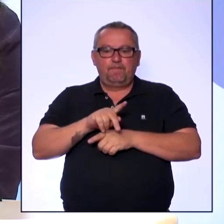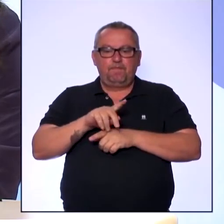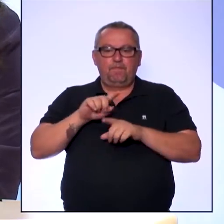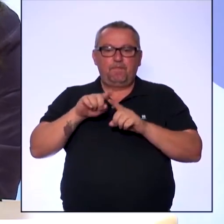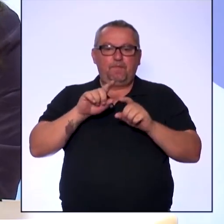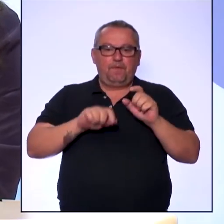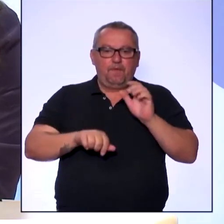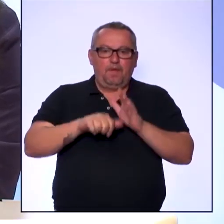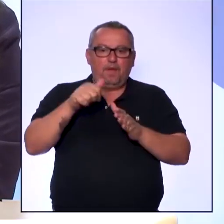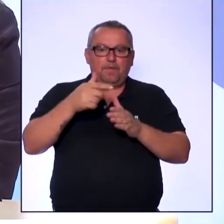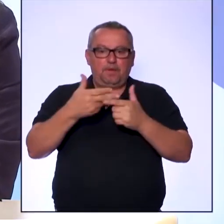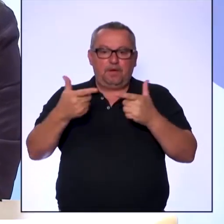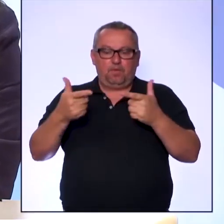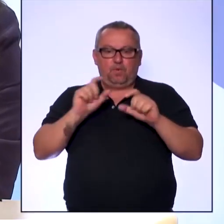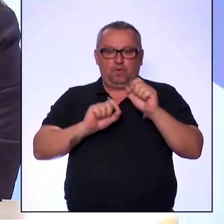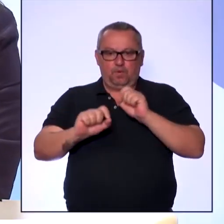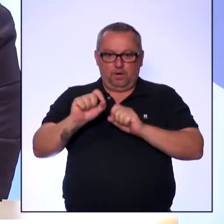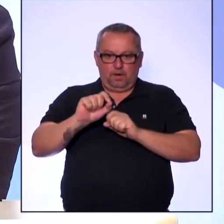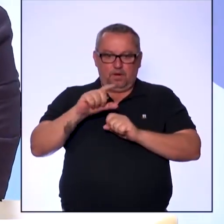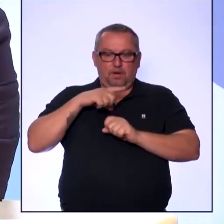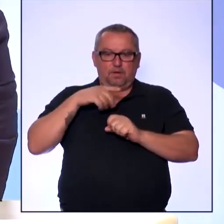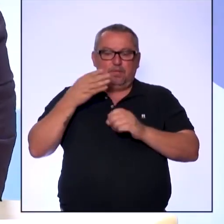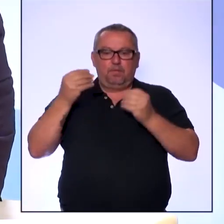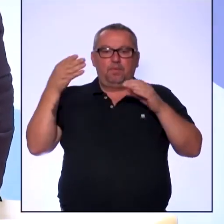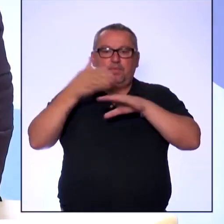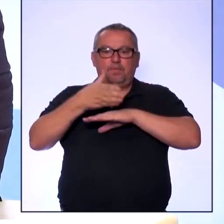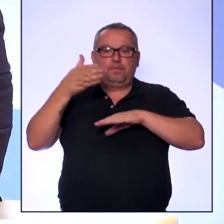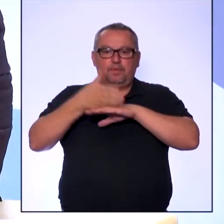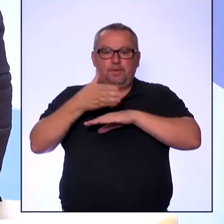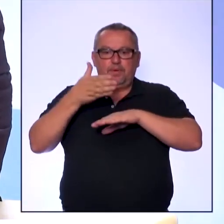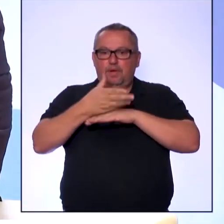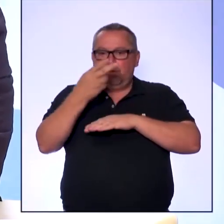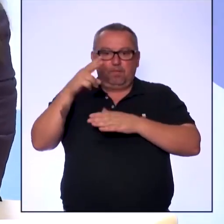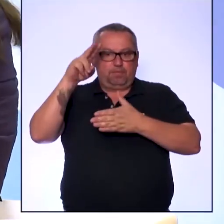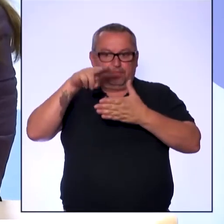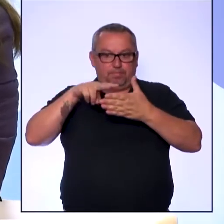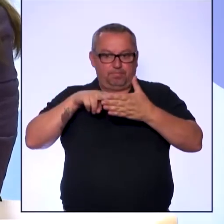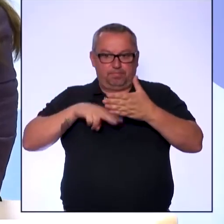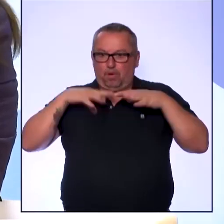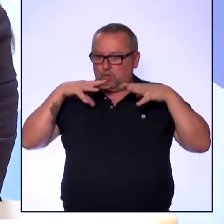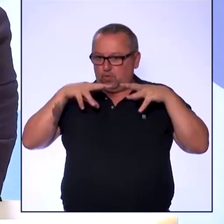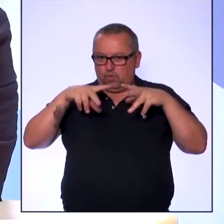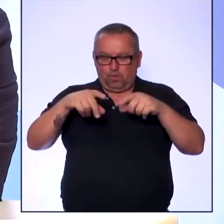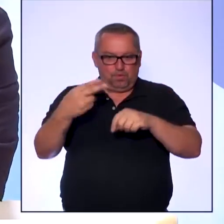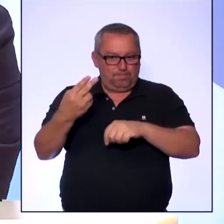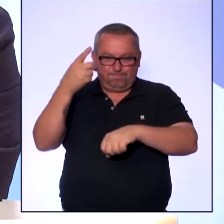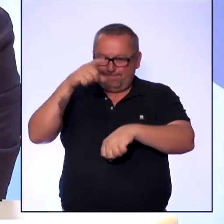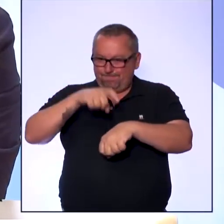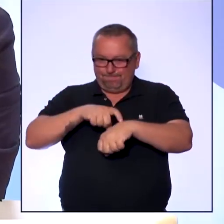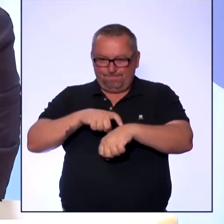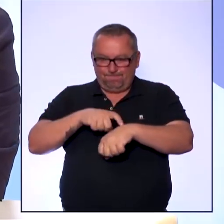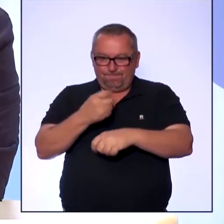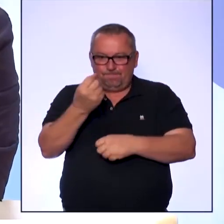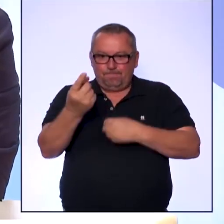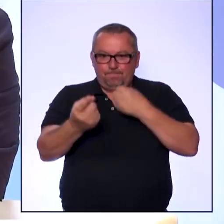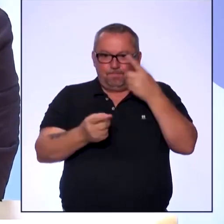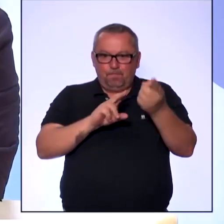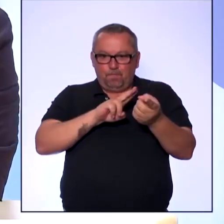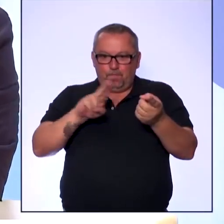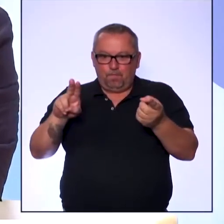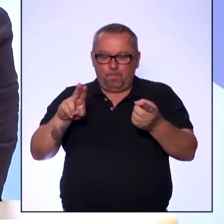já viram com o professor ou que estão aprofundando nas outras atividades que eles encaminham para vocês. Então, isso mesmo,